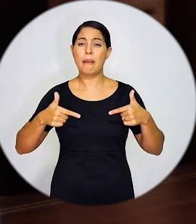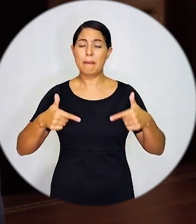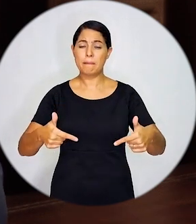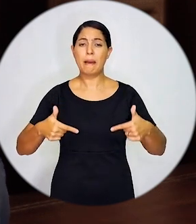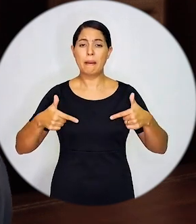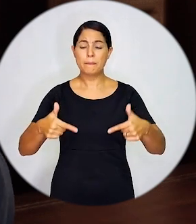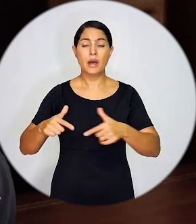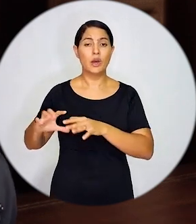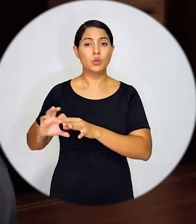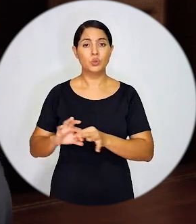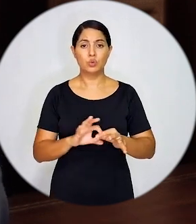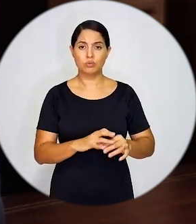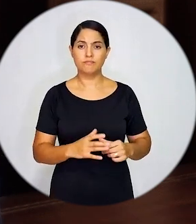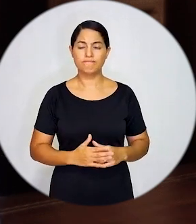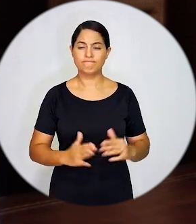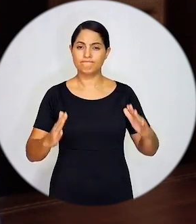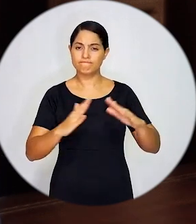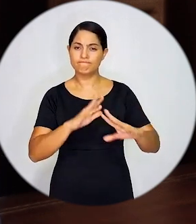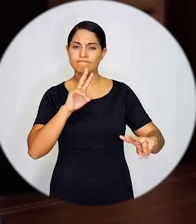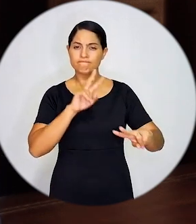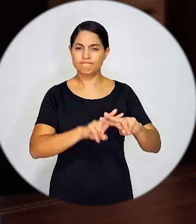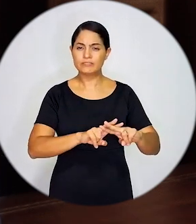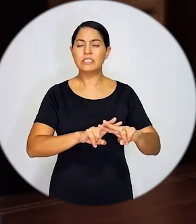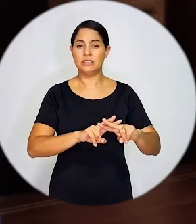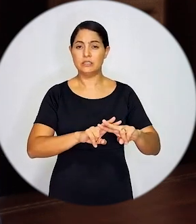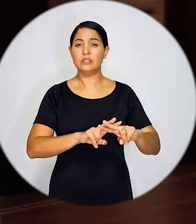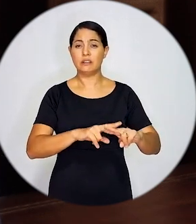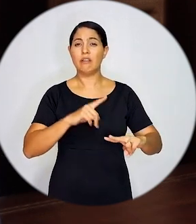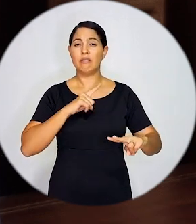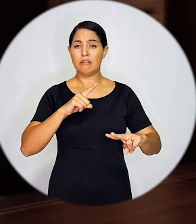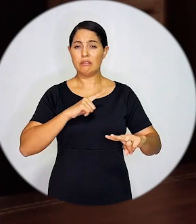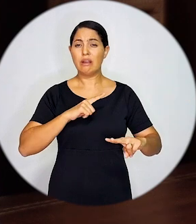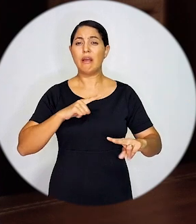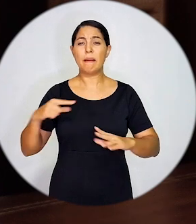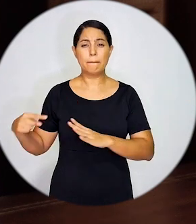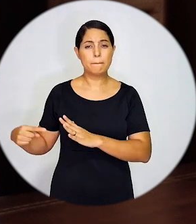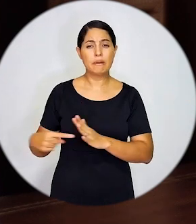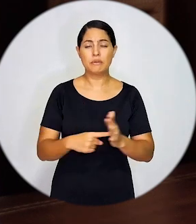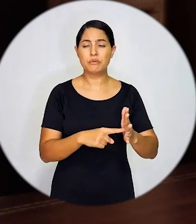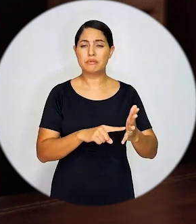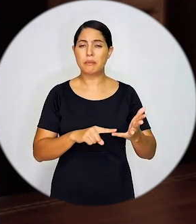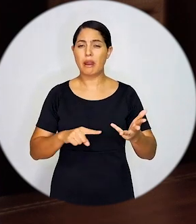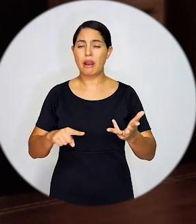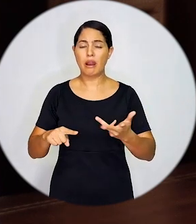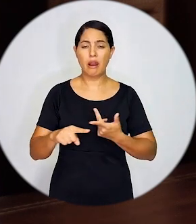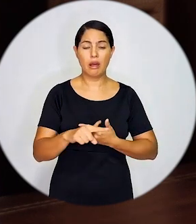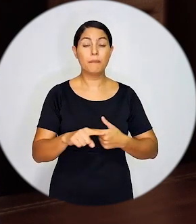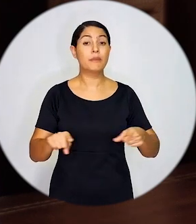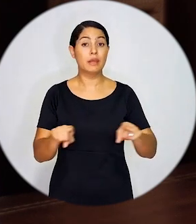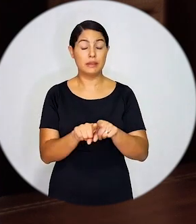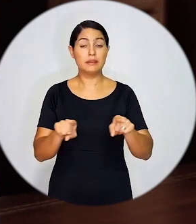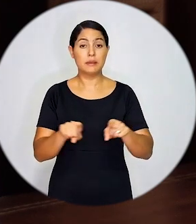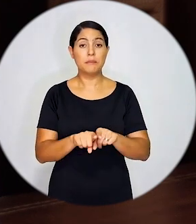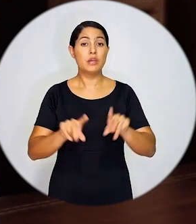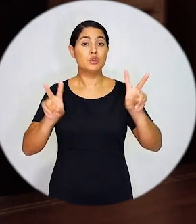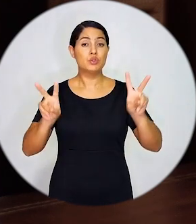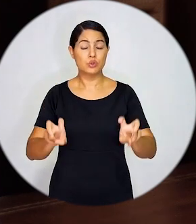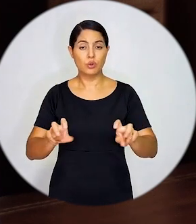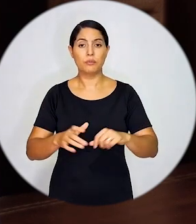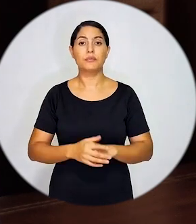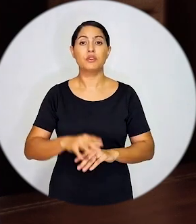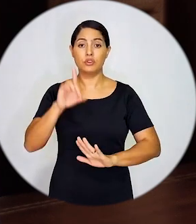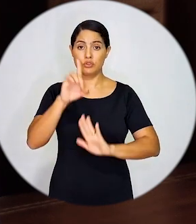situação carcerária de nosso país, como também o ferimento do direito de defesa devido ao processo